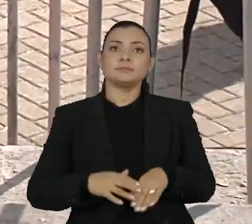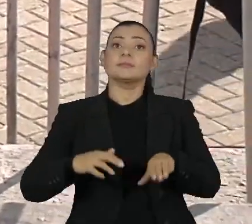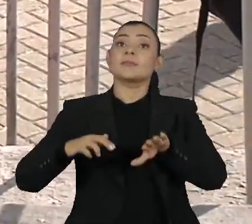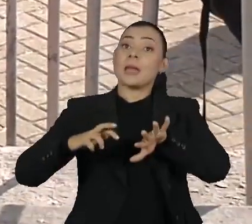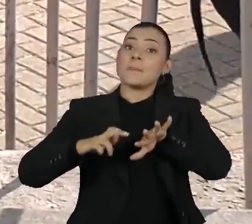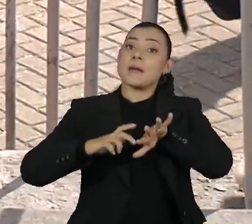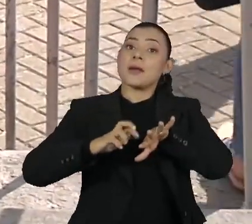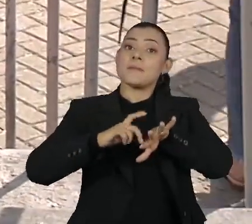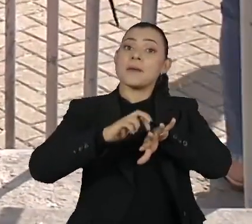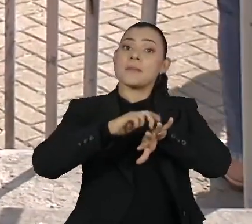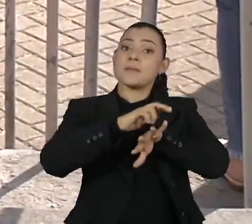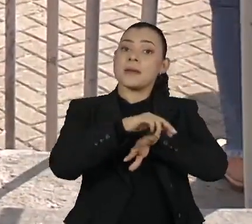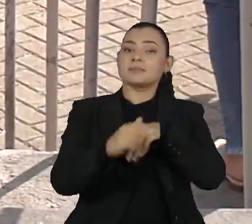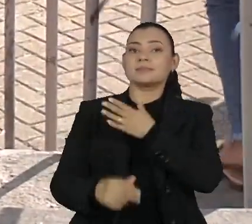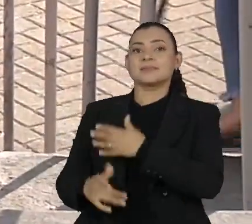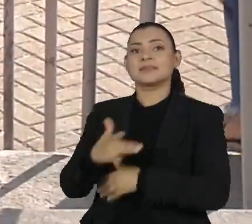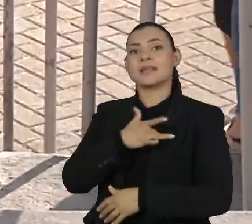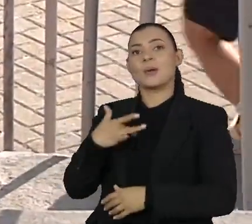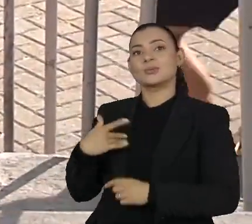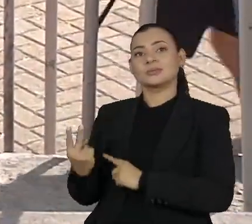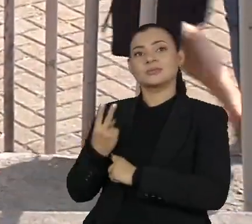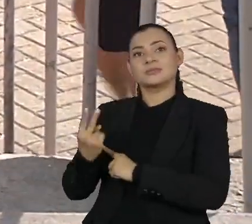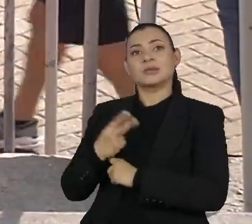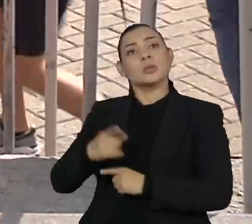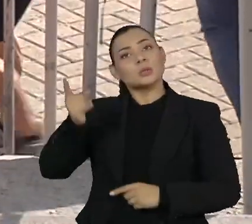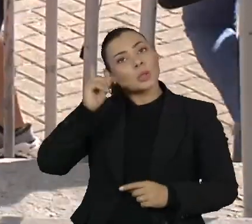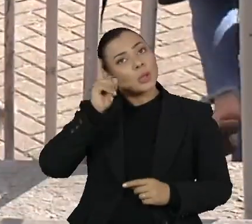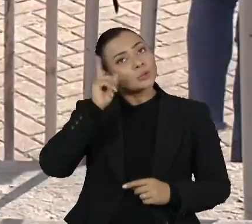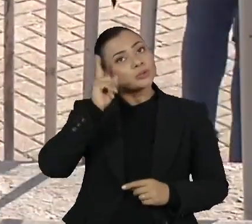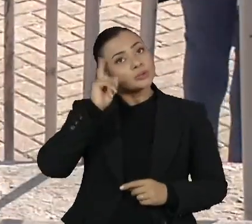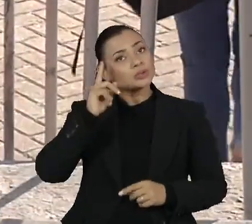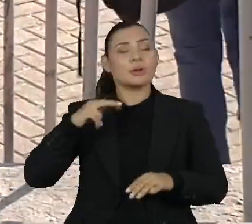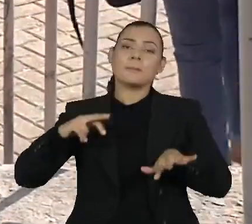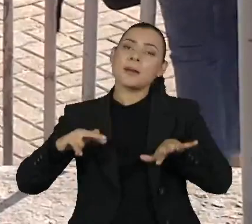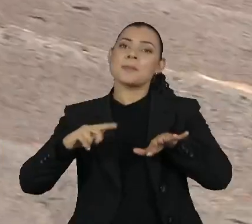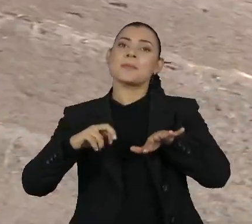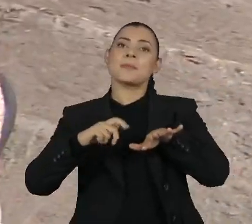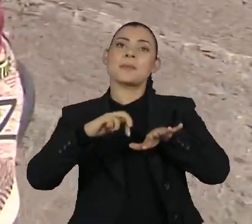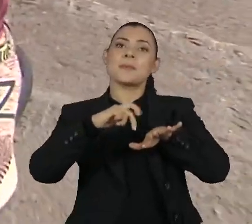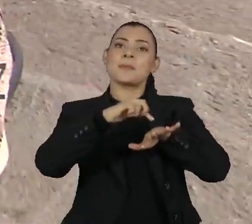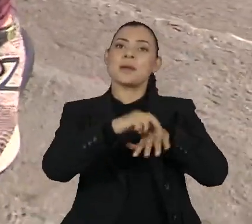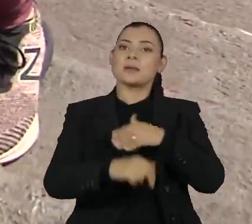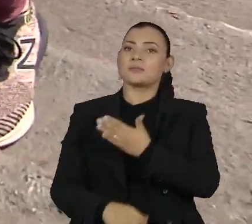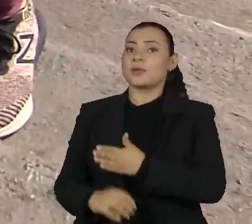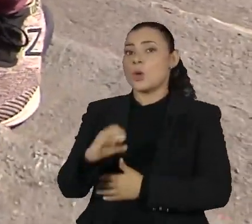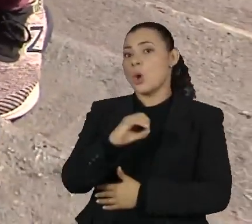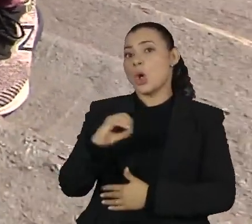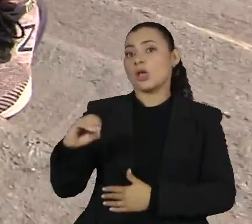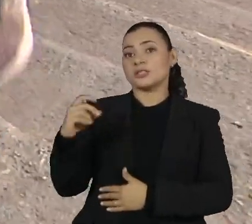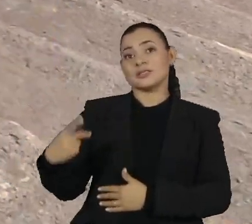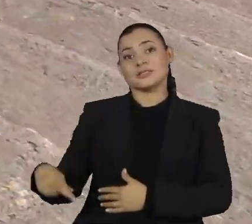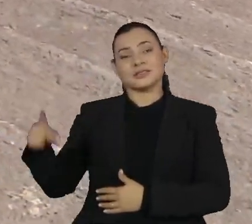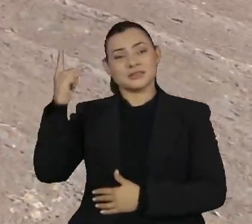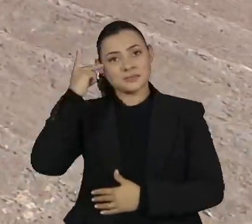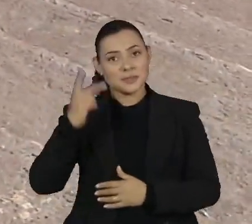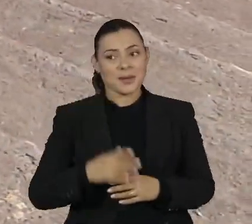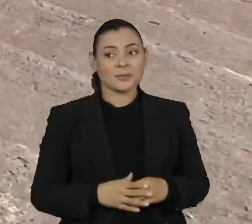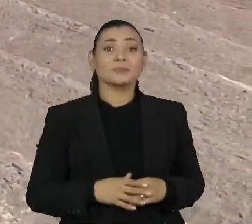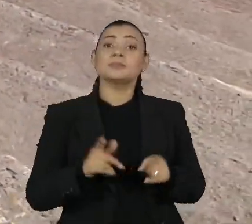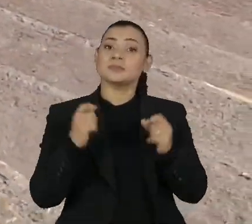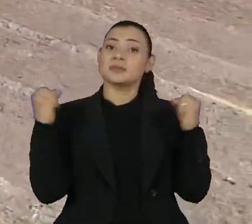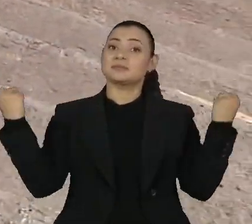degrau a Eloí cuida da saúde todos os dias ela vem até esta escadaria na zona oeste de São Paulo para